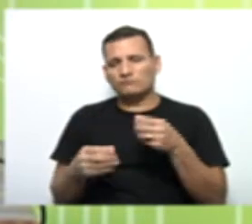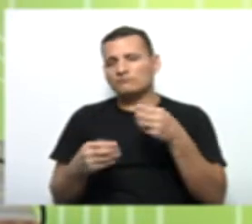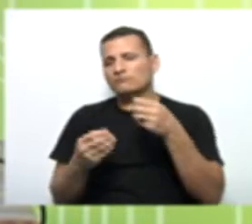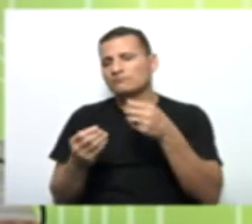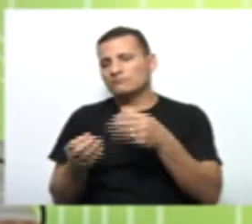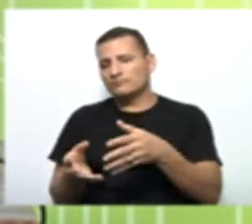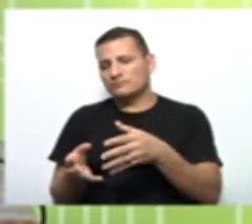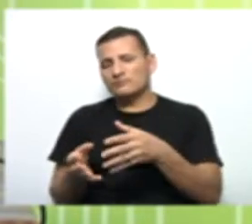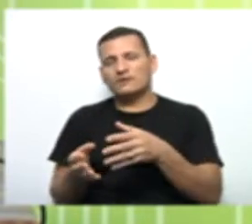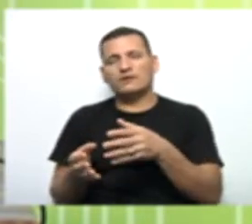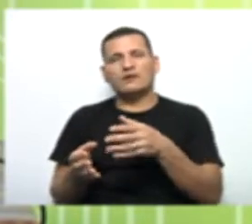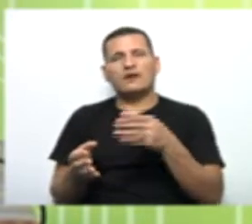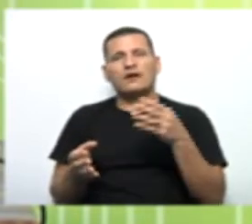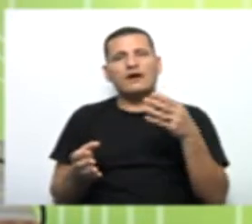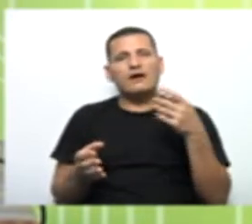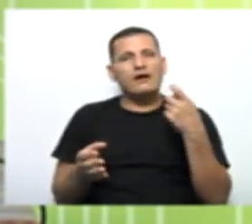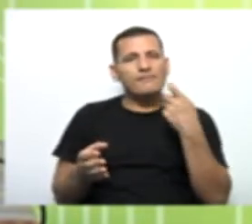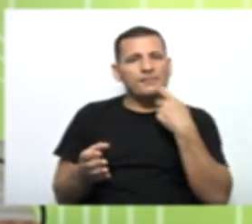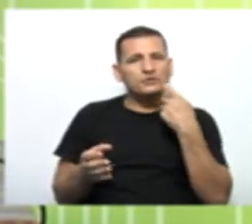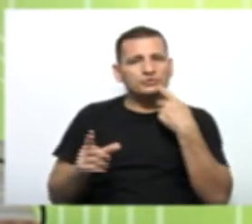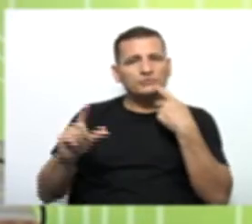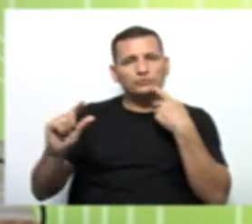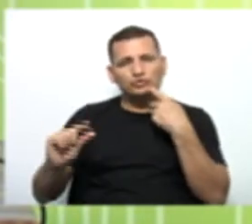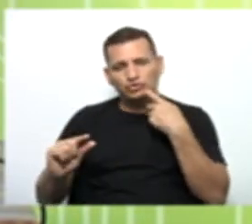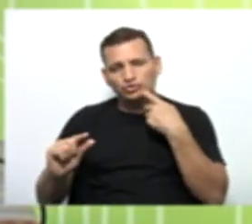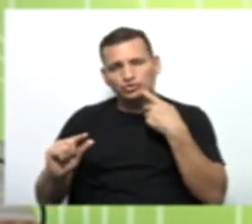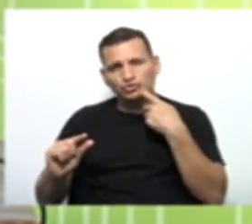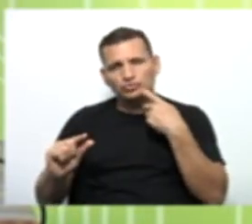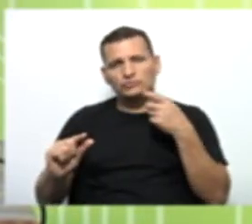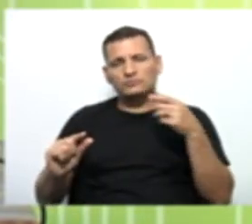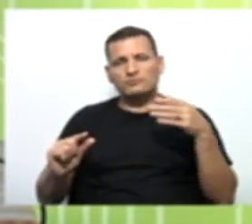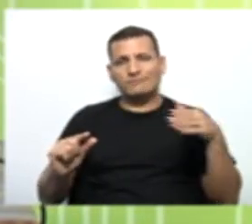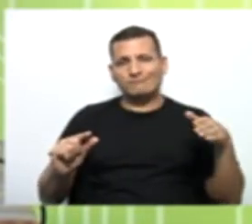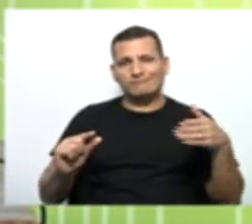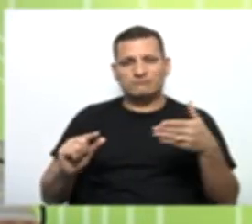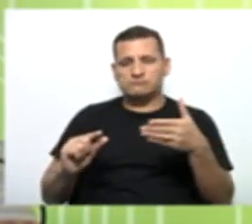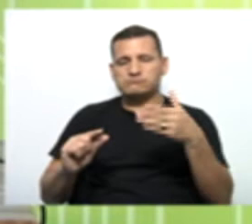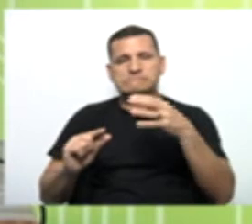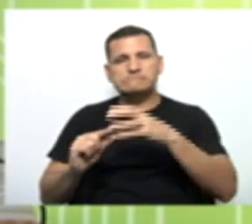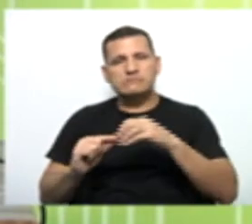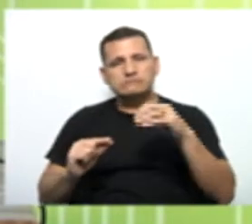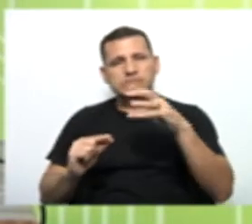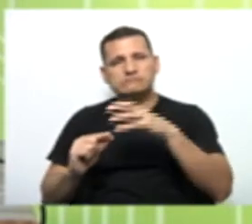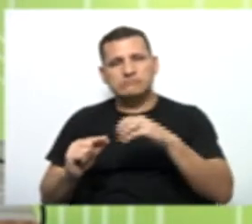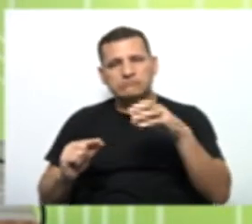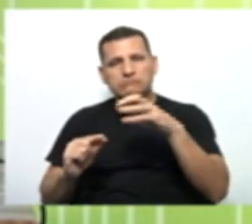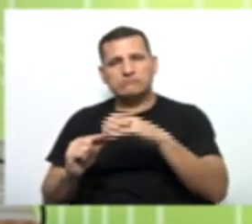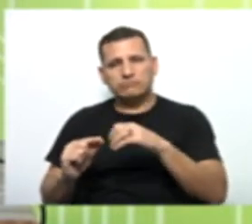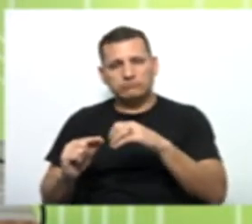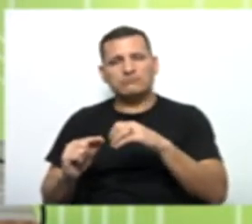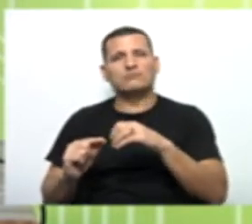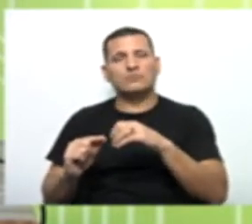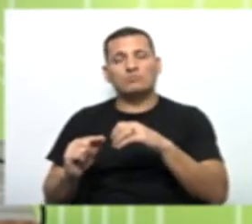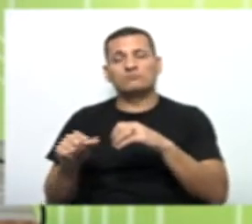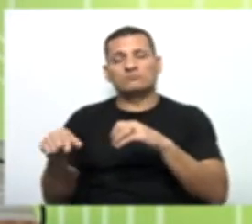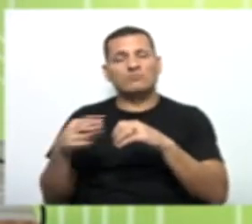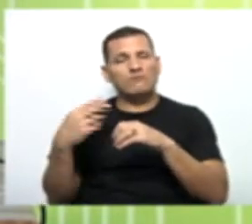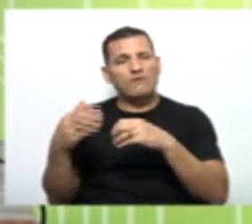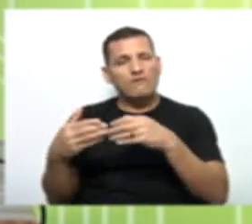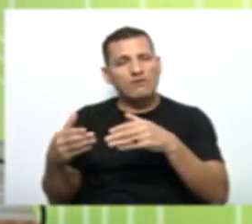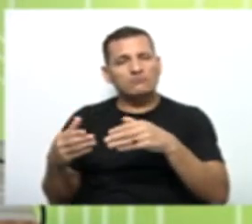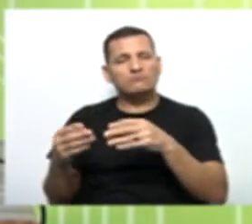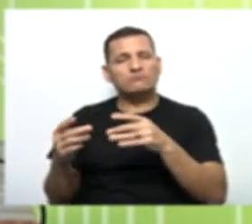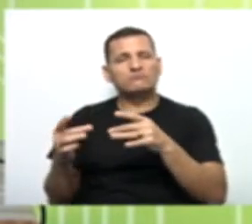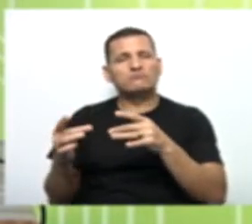que eram menores em um lago. E com o tempo, acabou a vida naquele lago. Ou seja, não existia mais peixe naquele lago. Por quê?